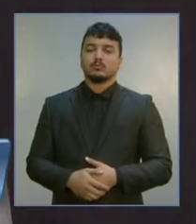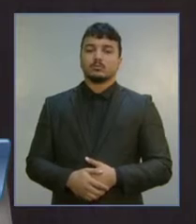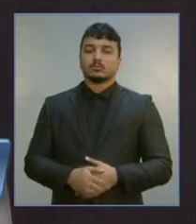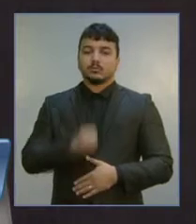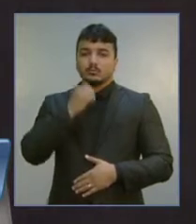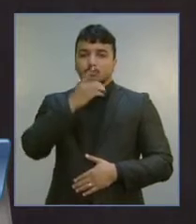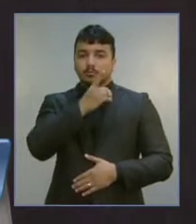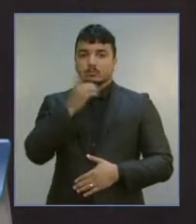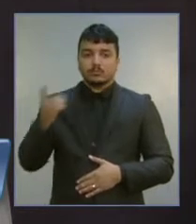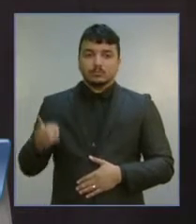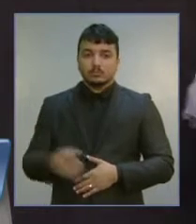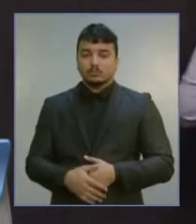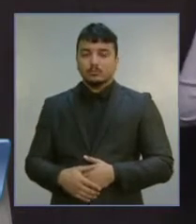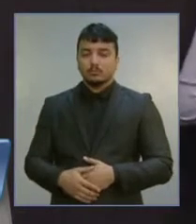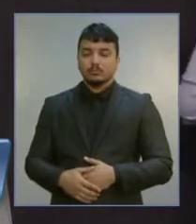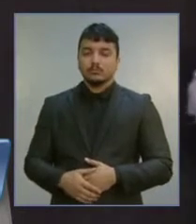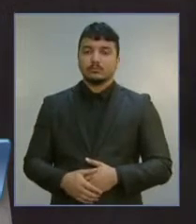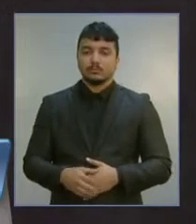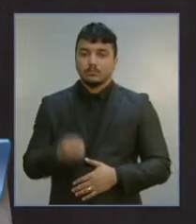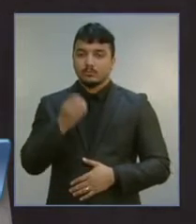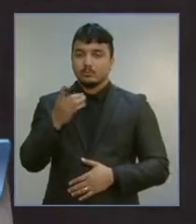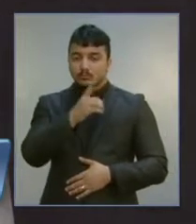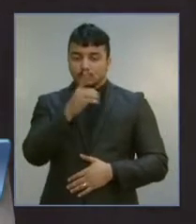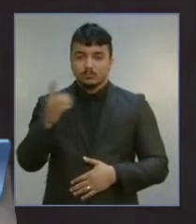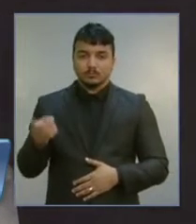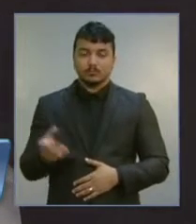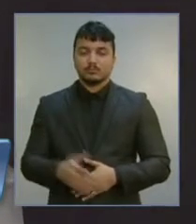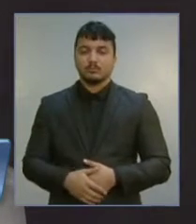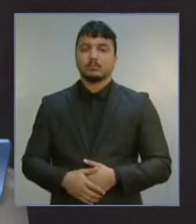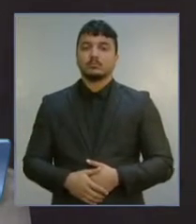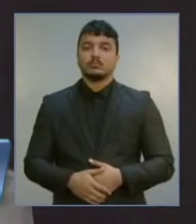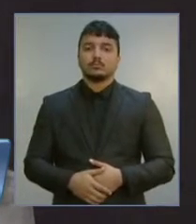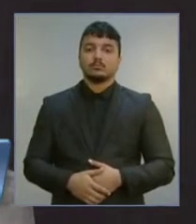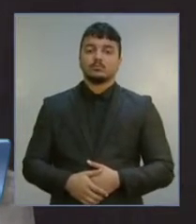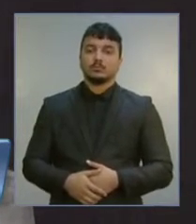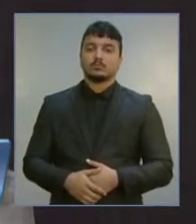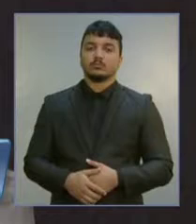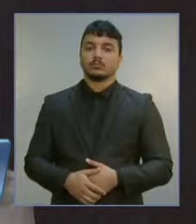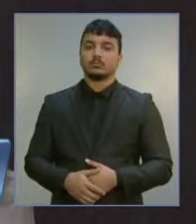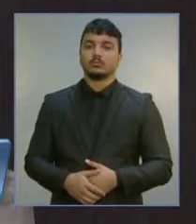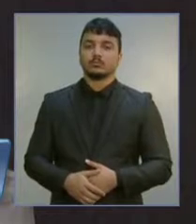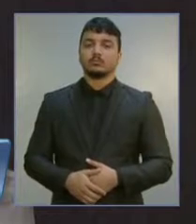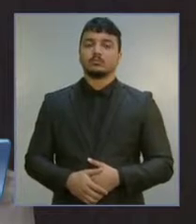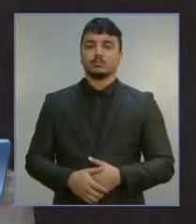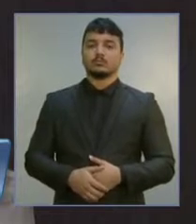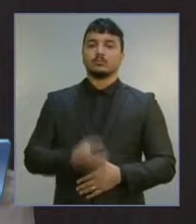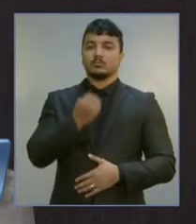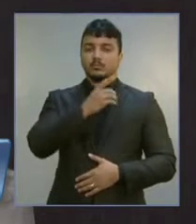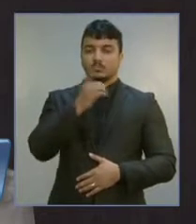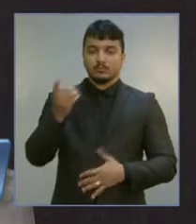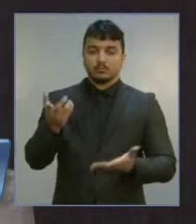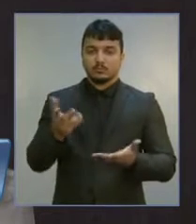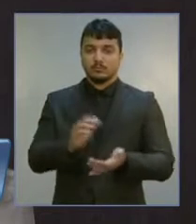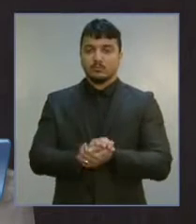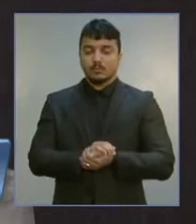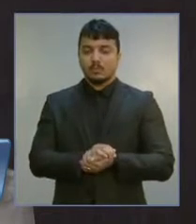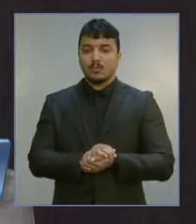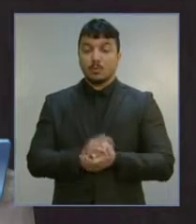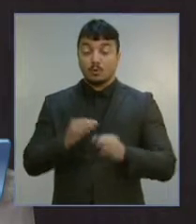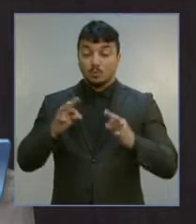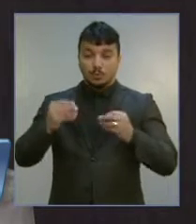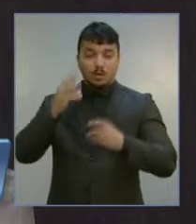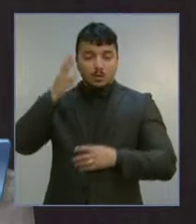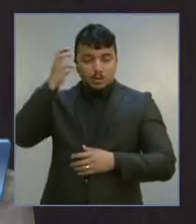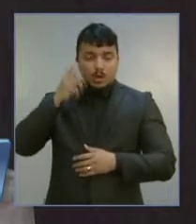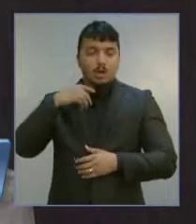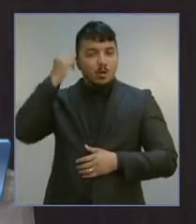num dia bom dia senhor presidente que ora presidia a sessão deputado evandro onde o deputado humano deputado augusta